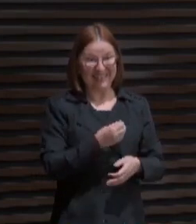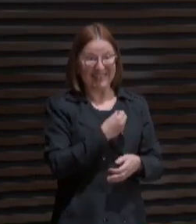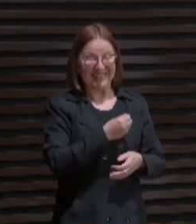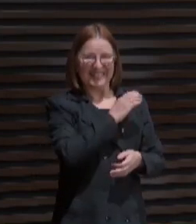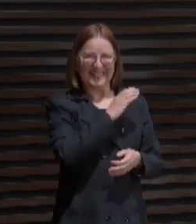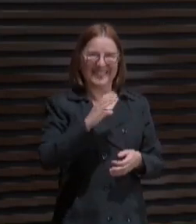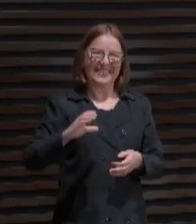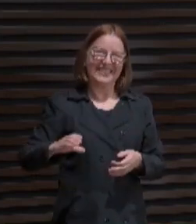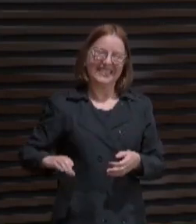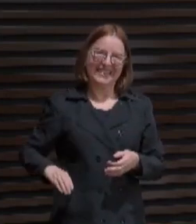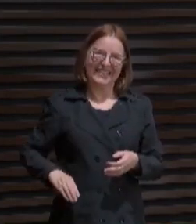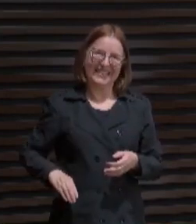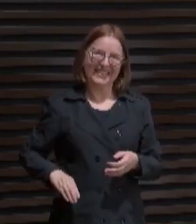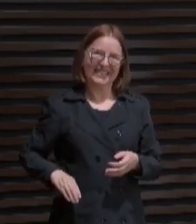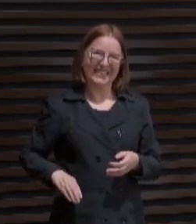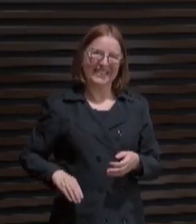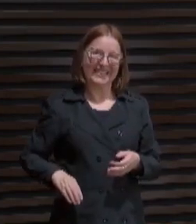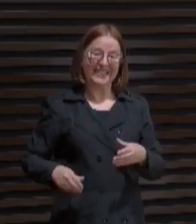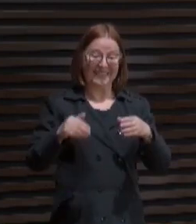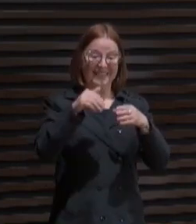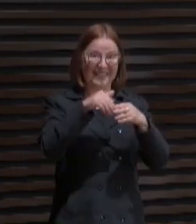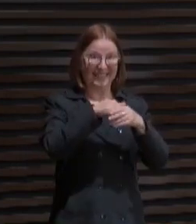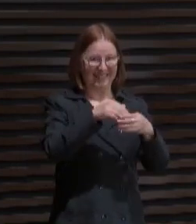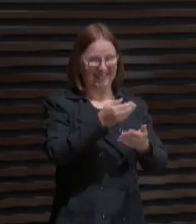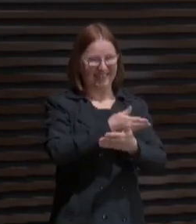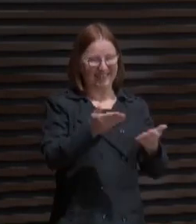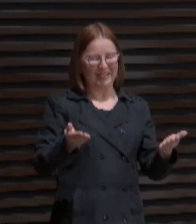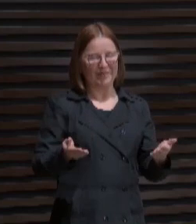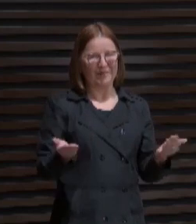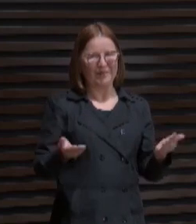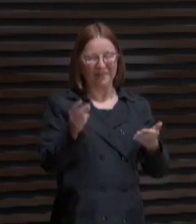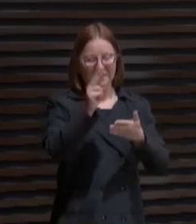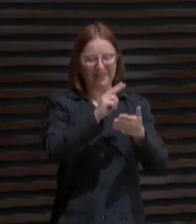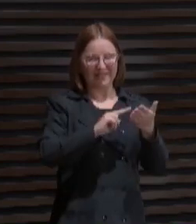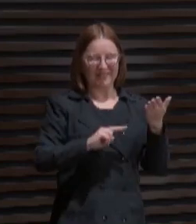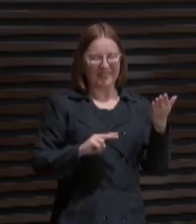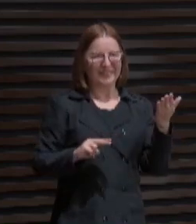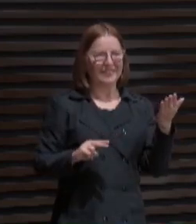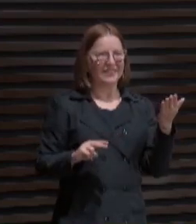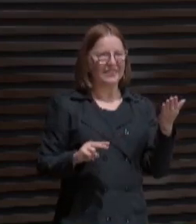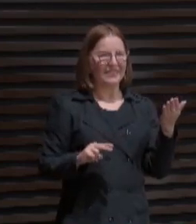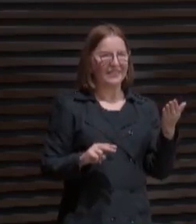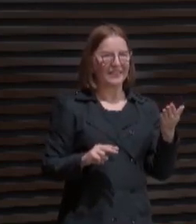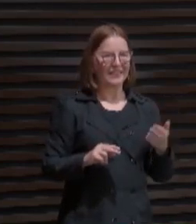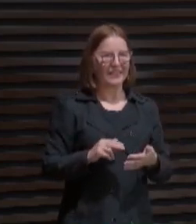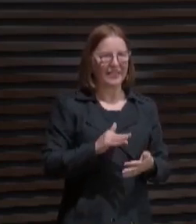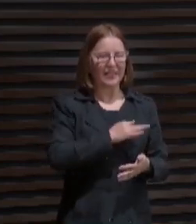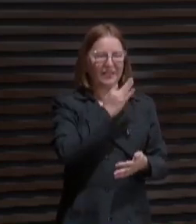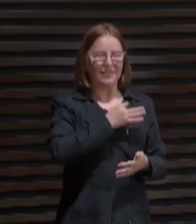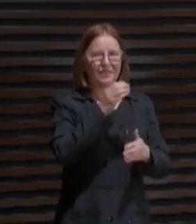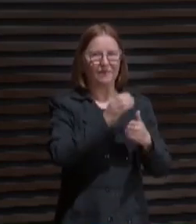com e em você. Vamos ler aqui, agora, Filipenses